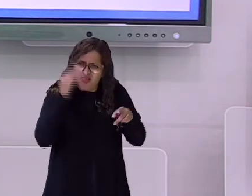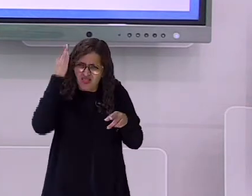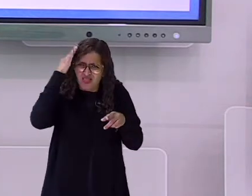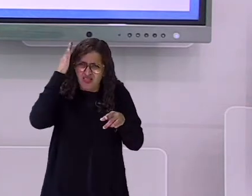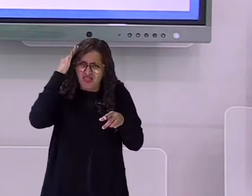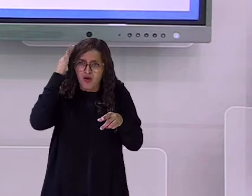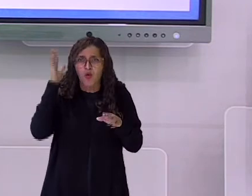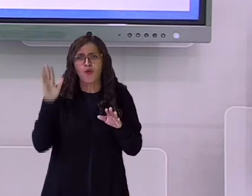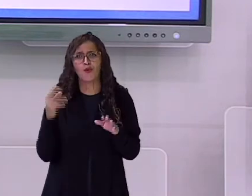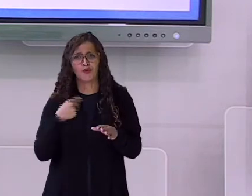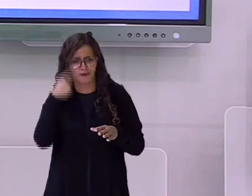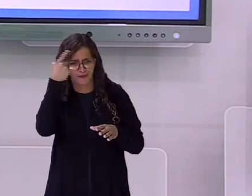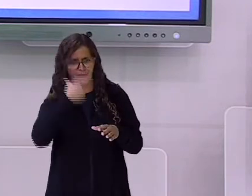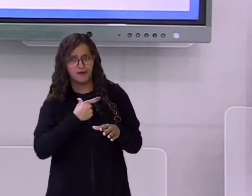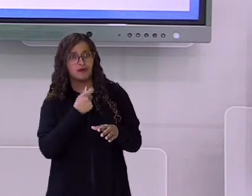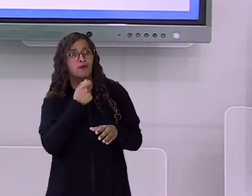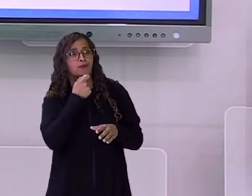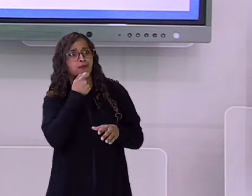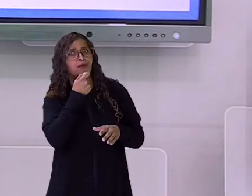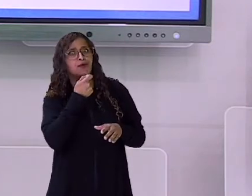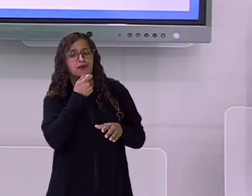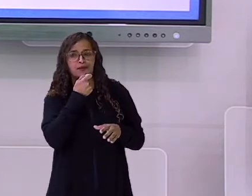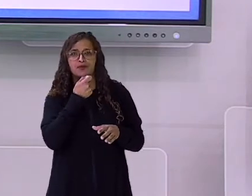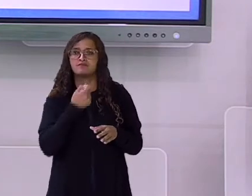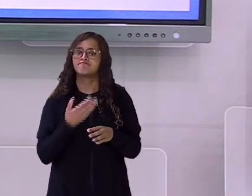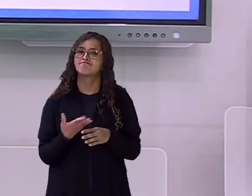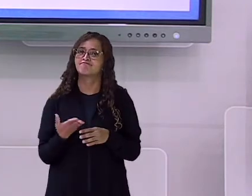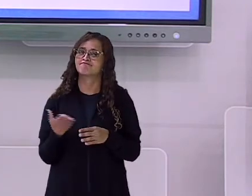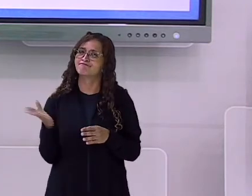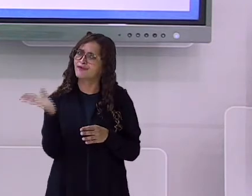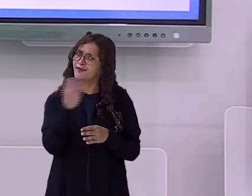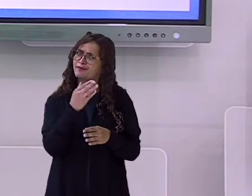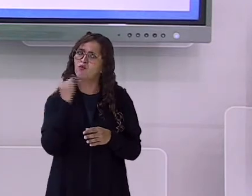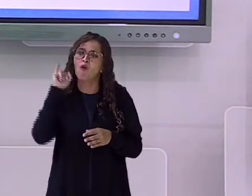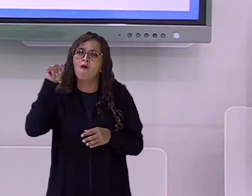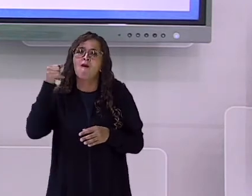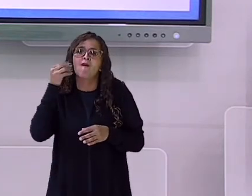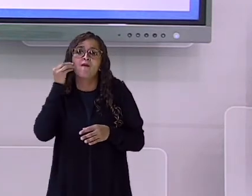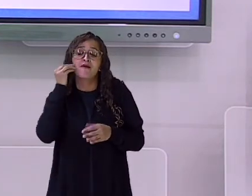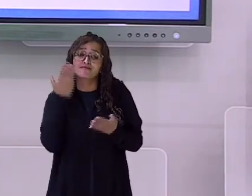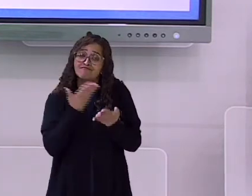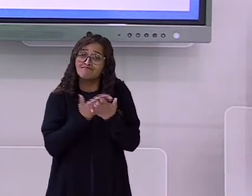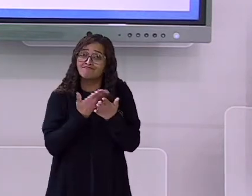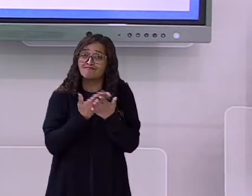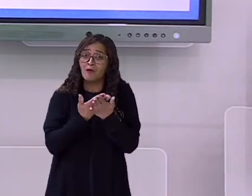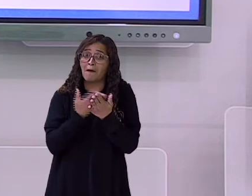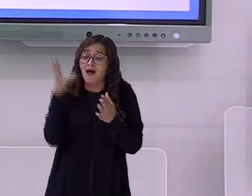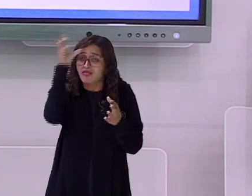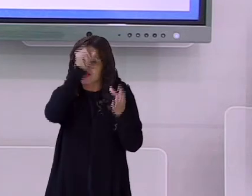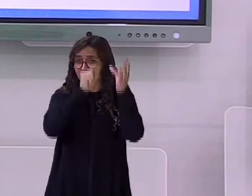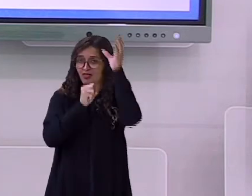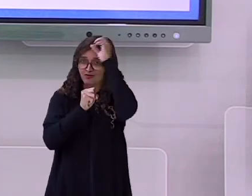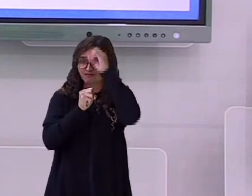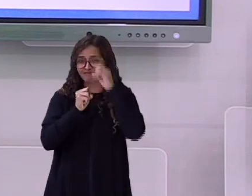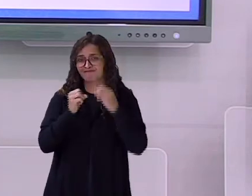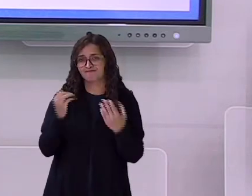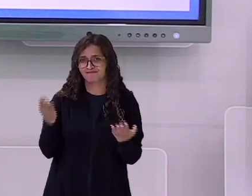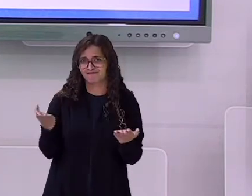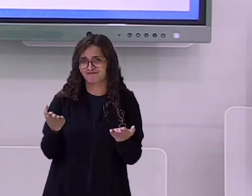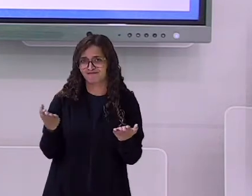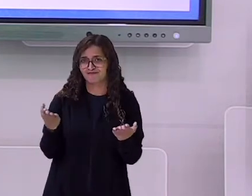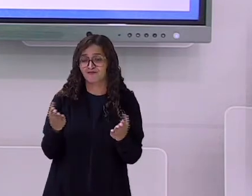apito? Né? Então é hora de a gente também aproveitar as nossas aulas. E nós passamos agora então para